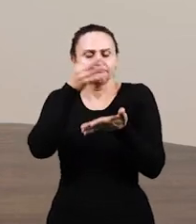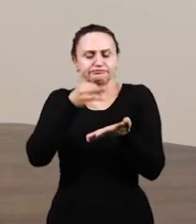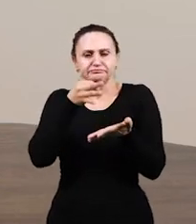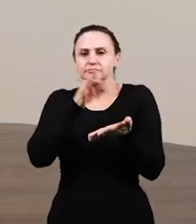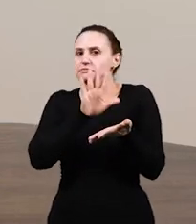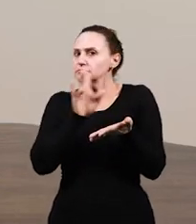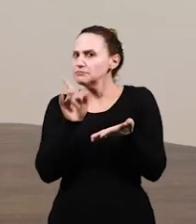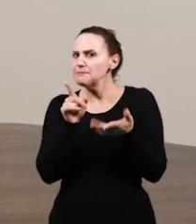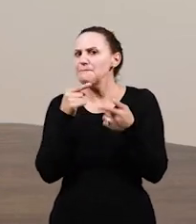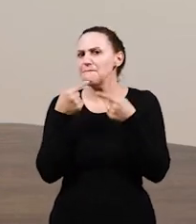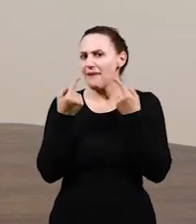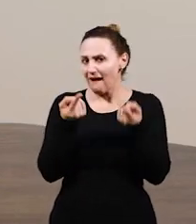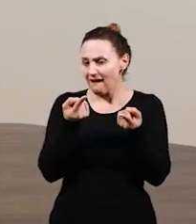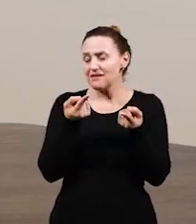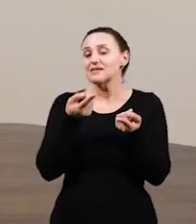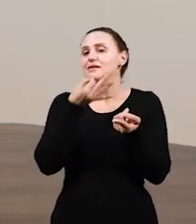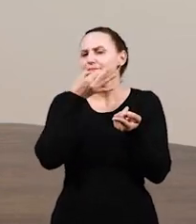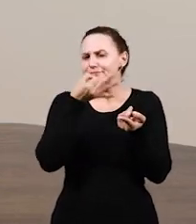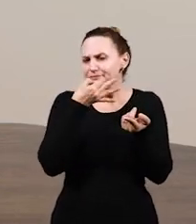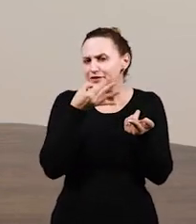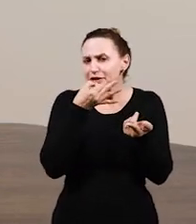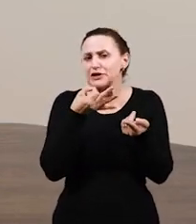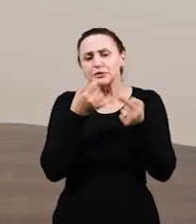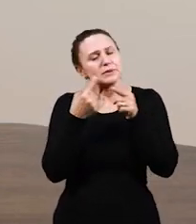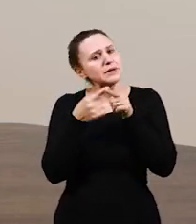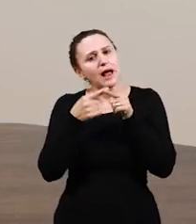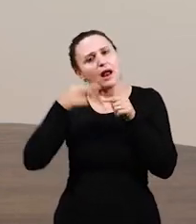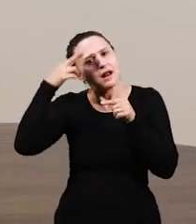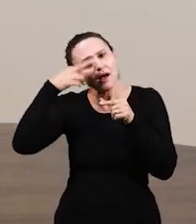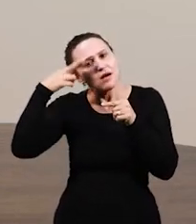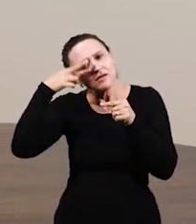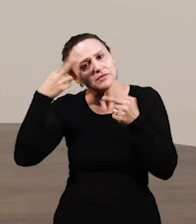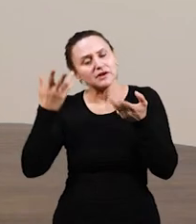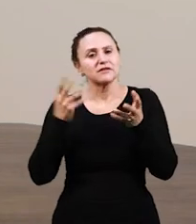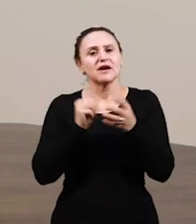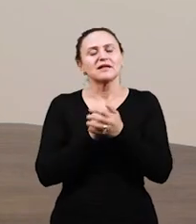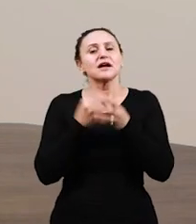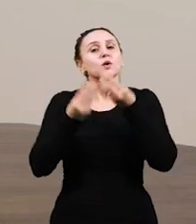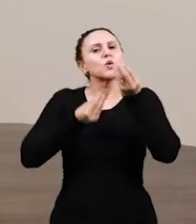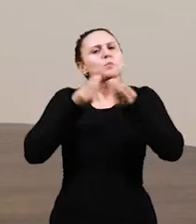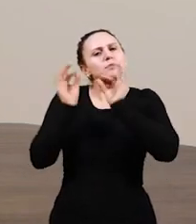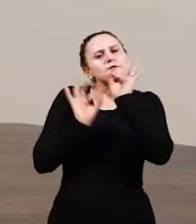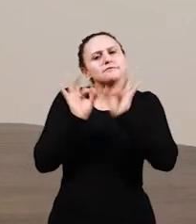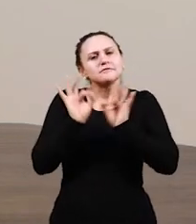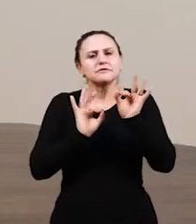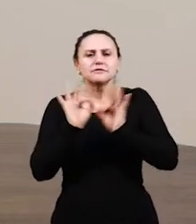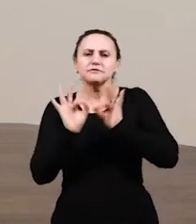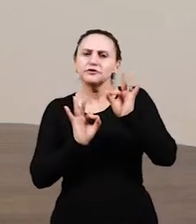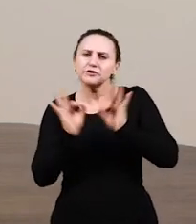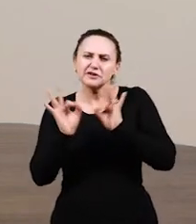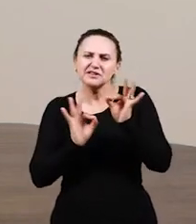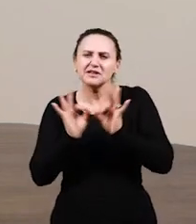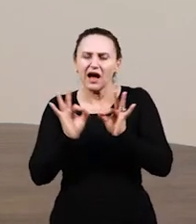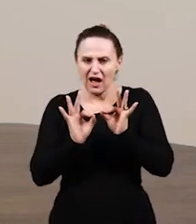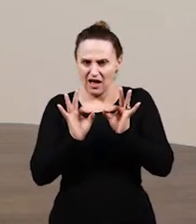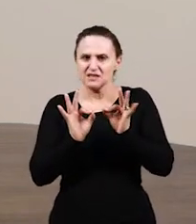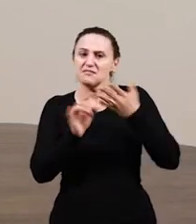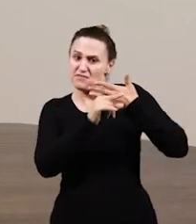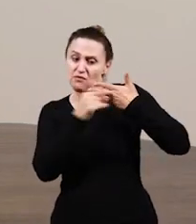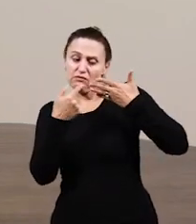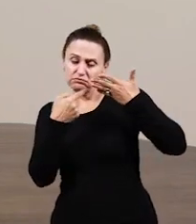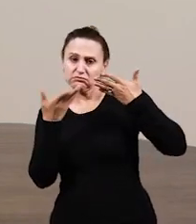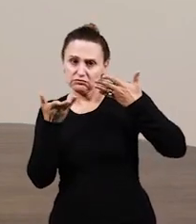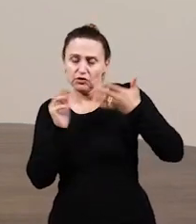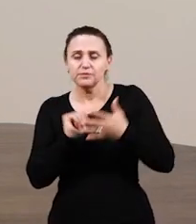criticada é justamente porque não se observa nessa teoria tal como ela foi formulada na época do e a corrupção